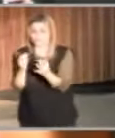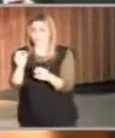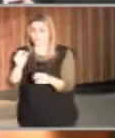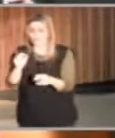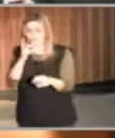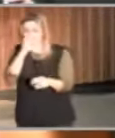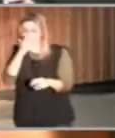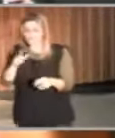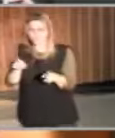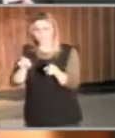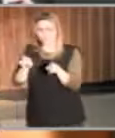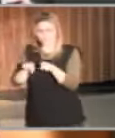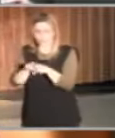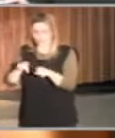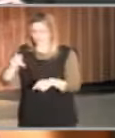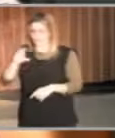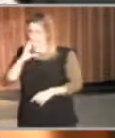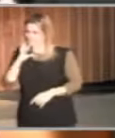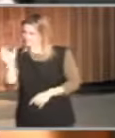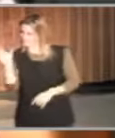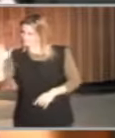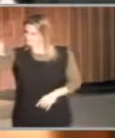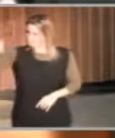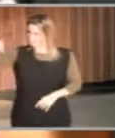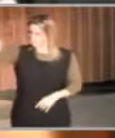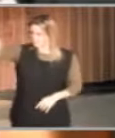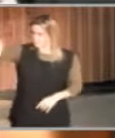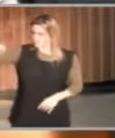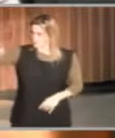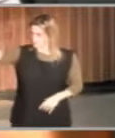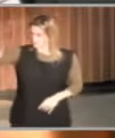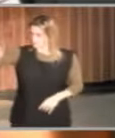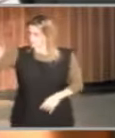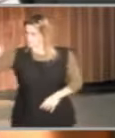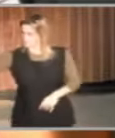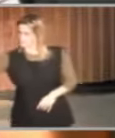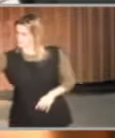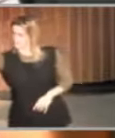ao invés de gerar fé e valores